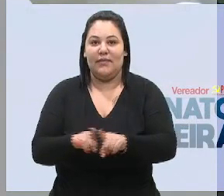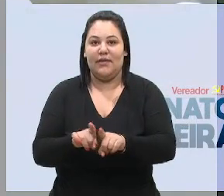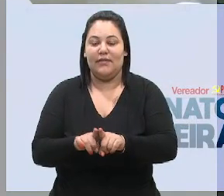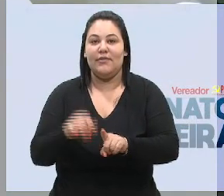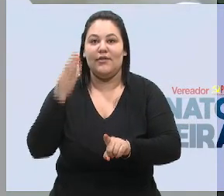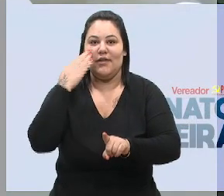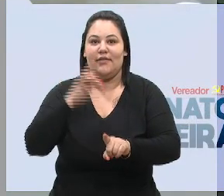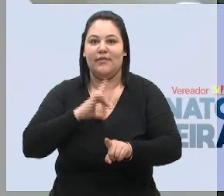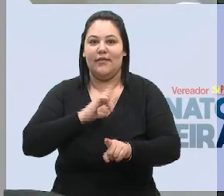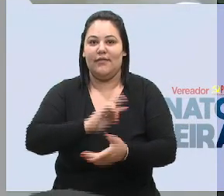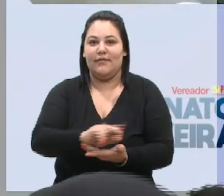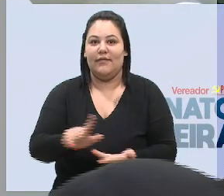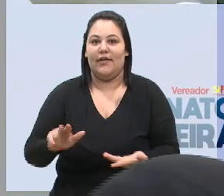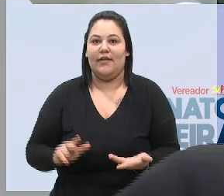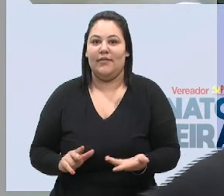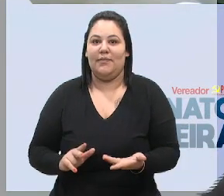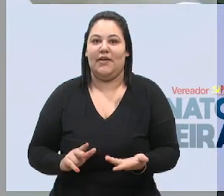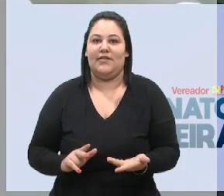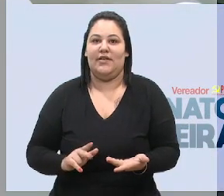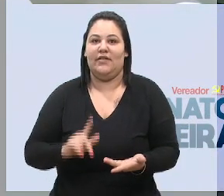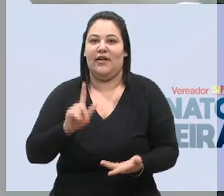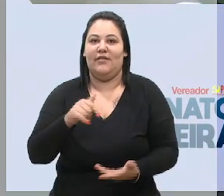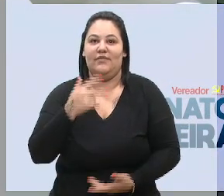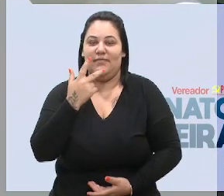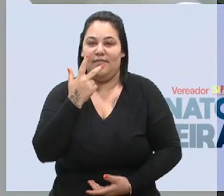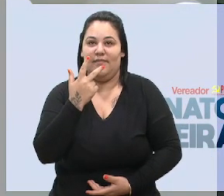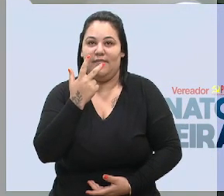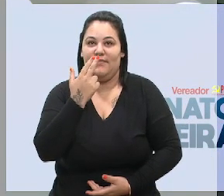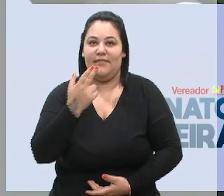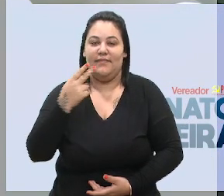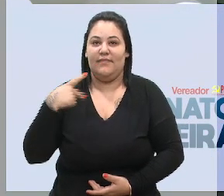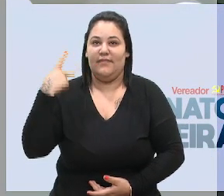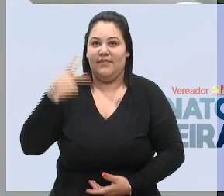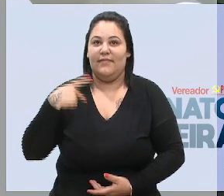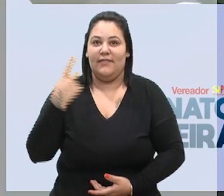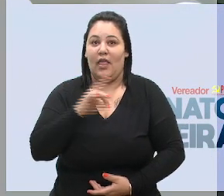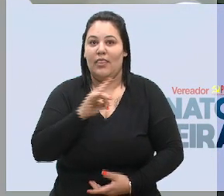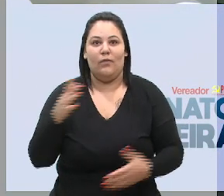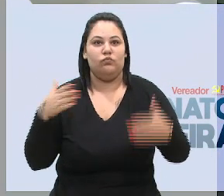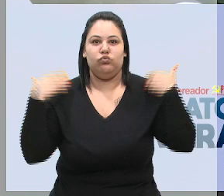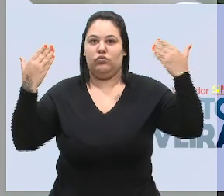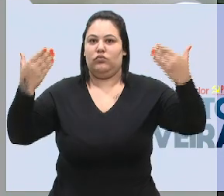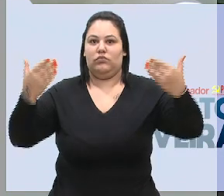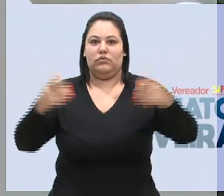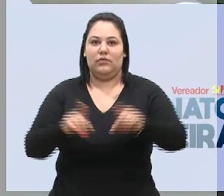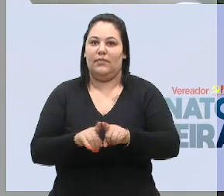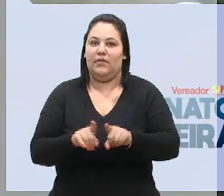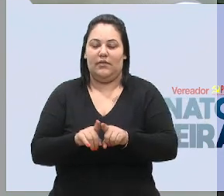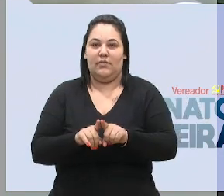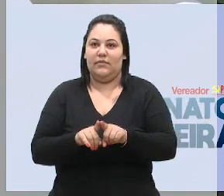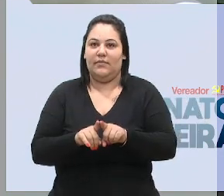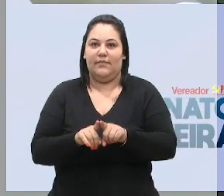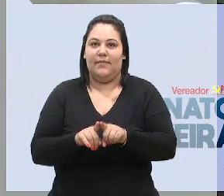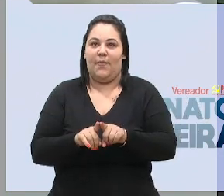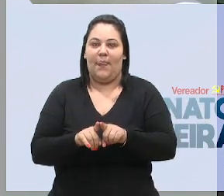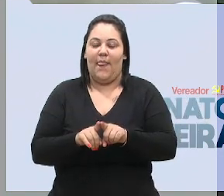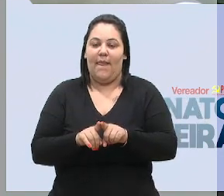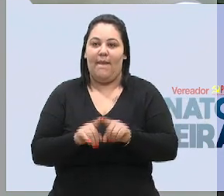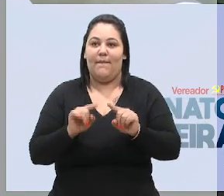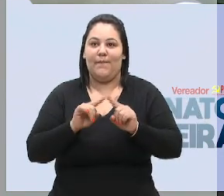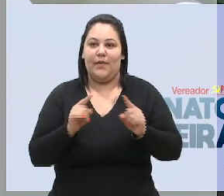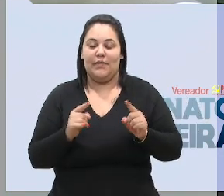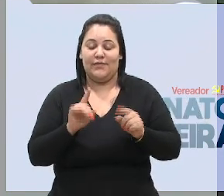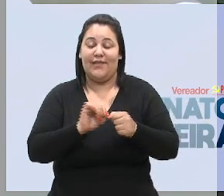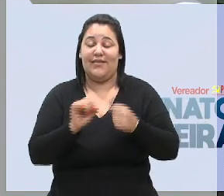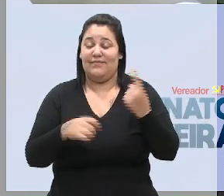vereadores que vão lá pelo bairro, né? Não se assuste. Não estamos entrando... Quando você entrar lá no bairro, se fazer alguns dias